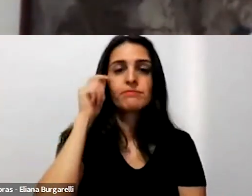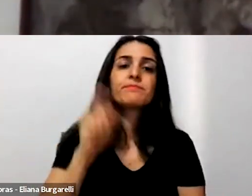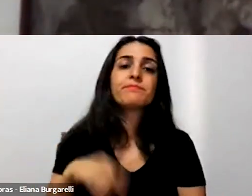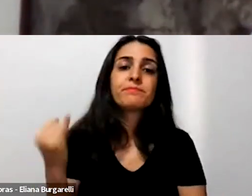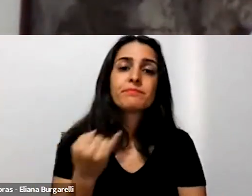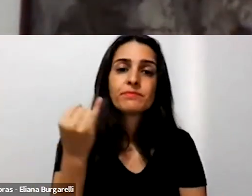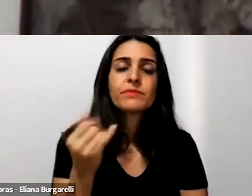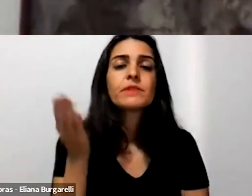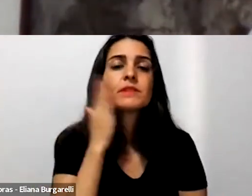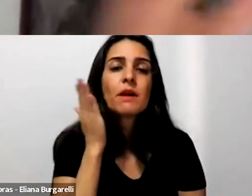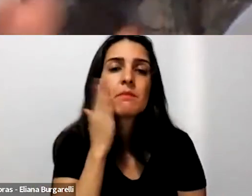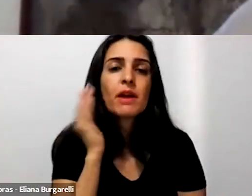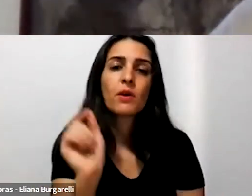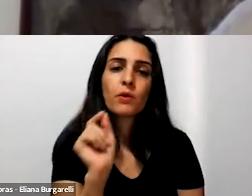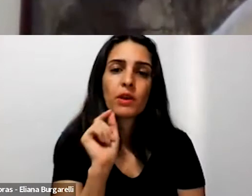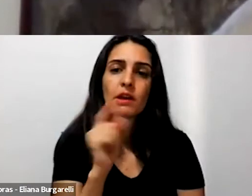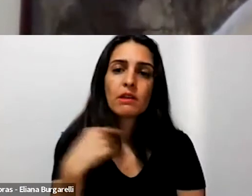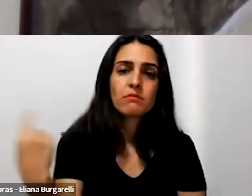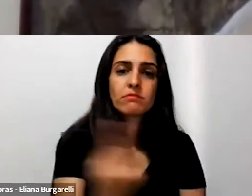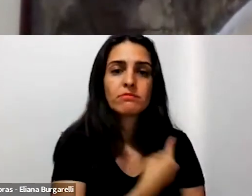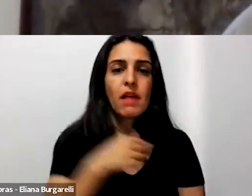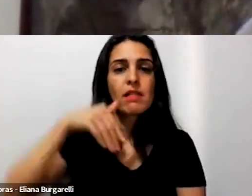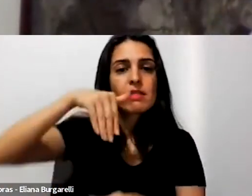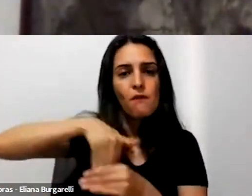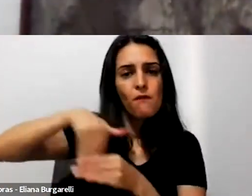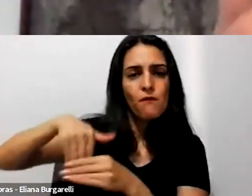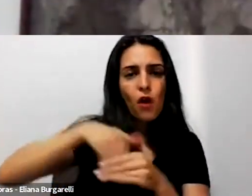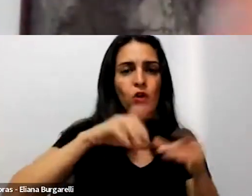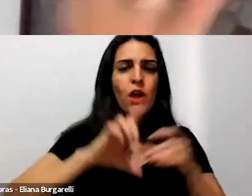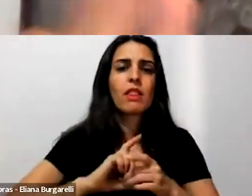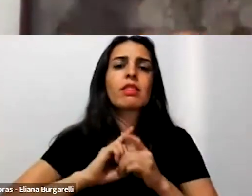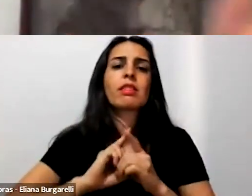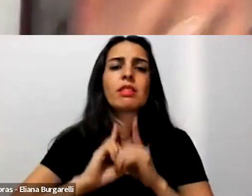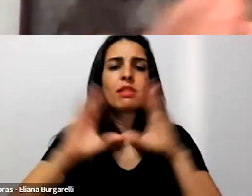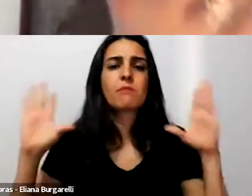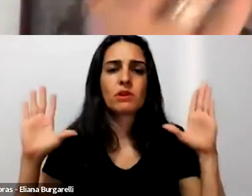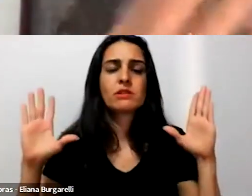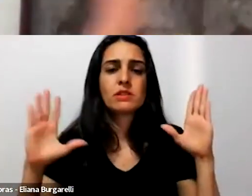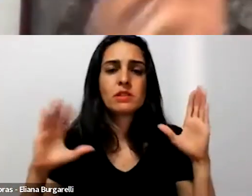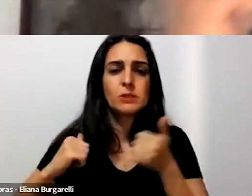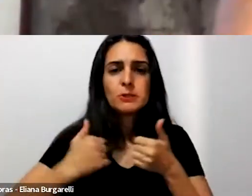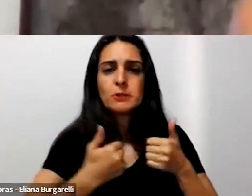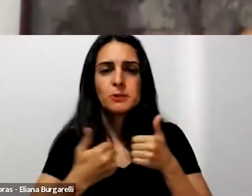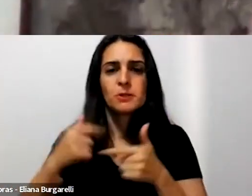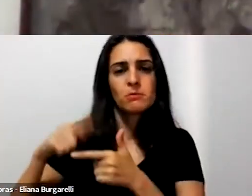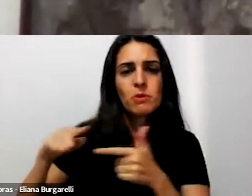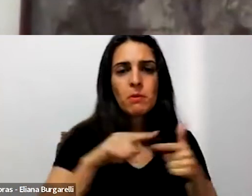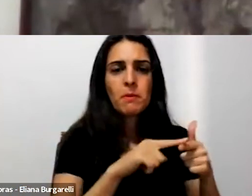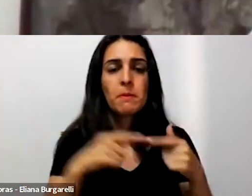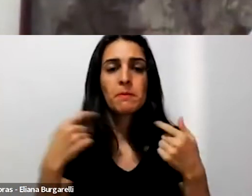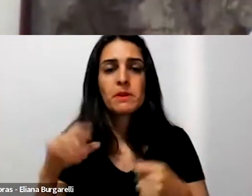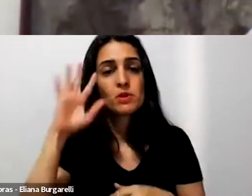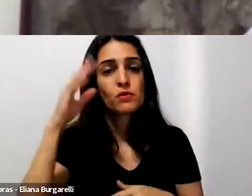que é a linguagem expressa da democracia brasileira e, obviamente, das tensões que precisam ser resolvidas pelo